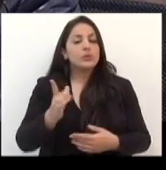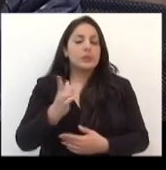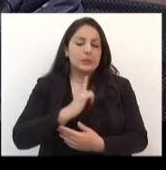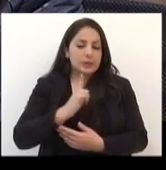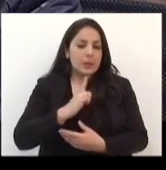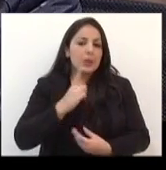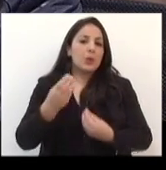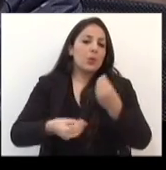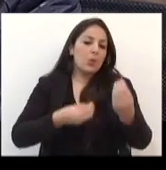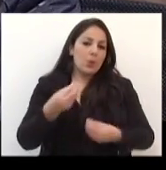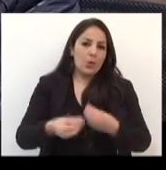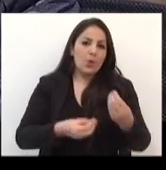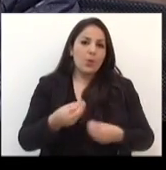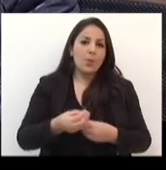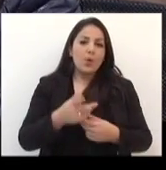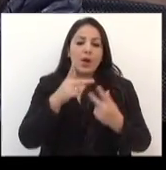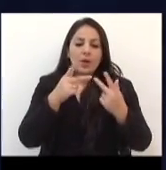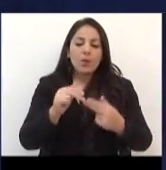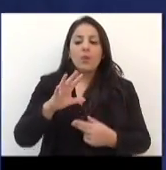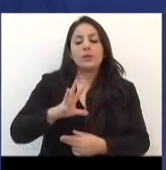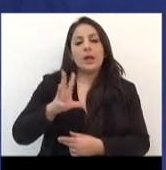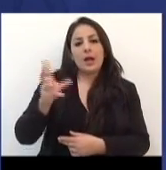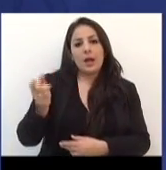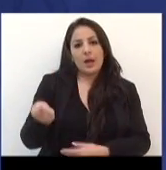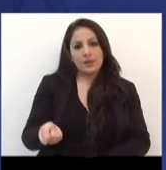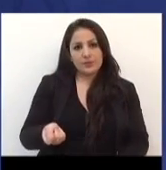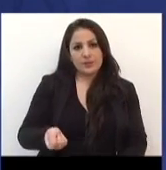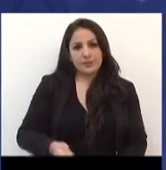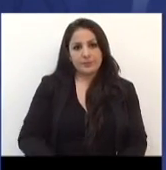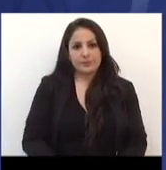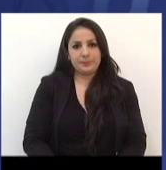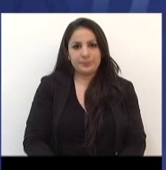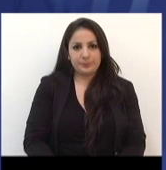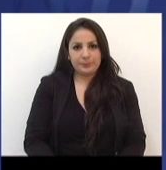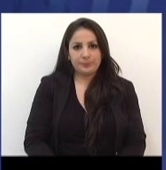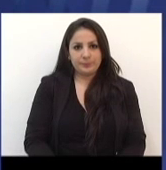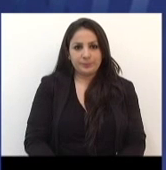melhor que a condição da África.